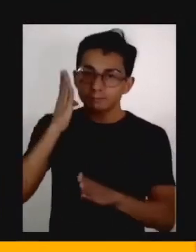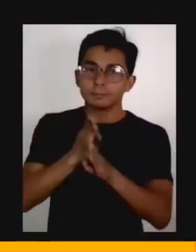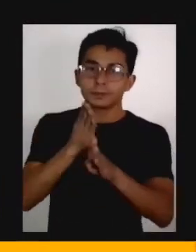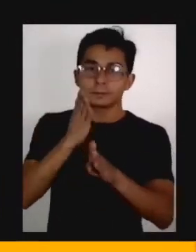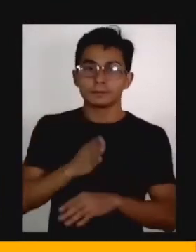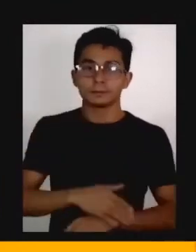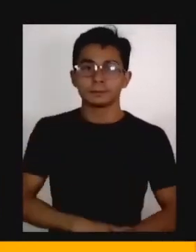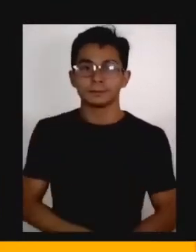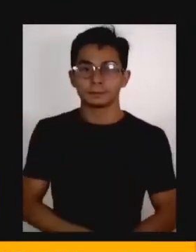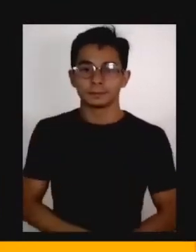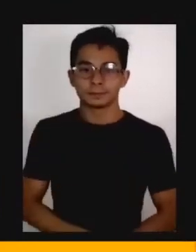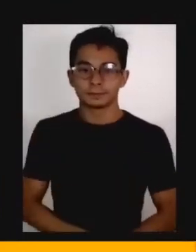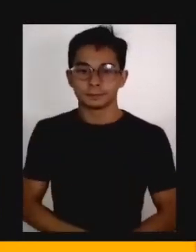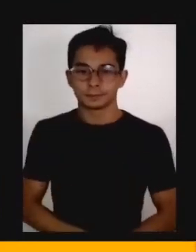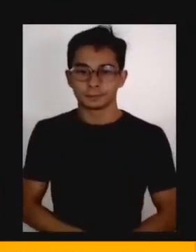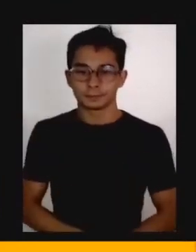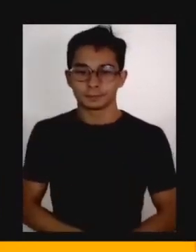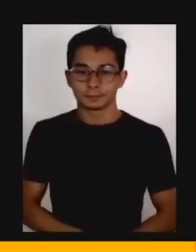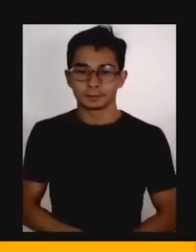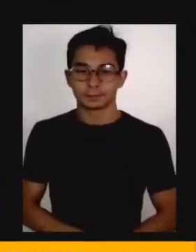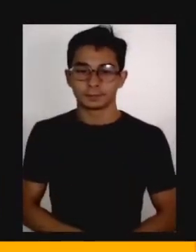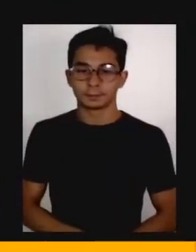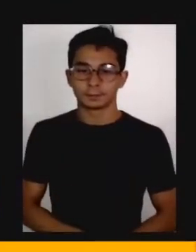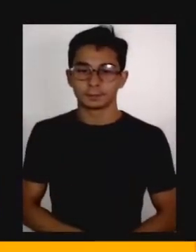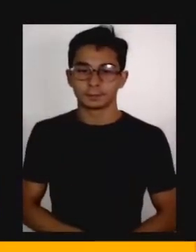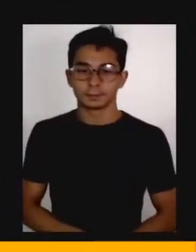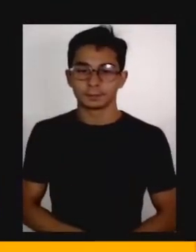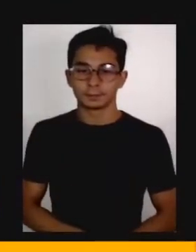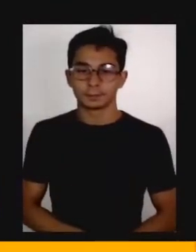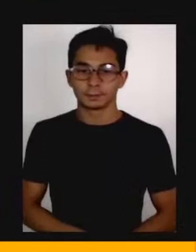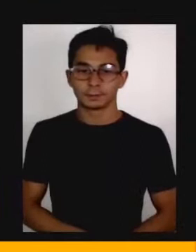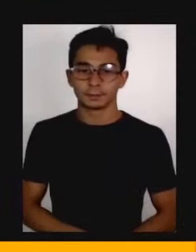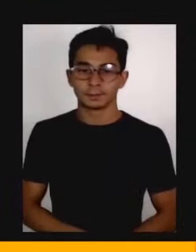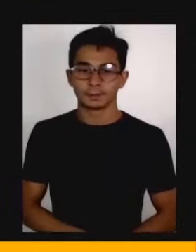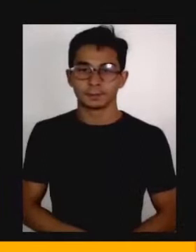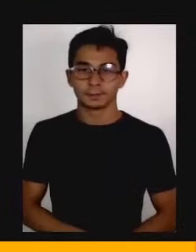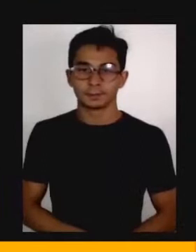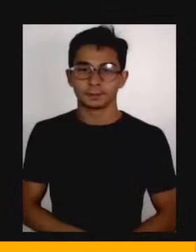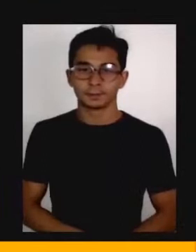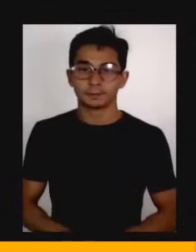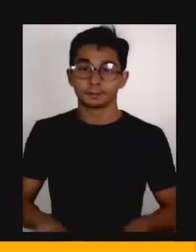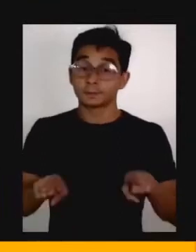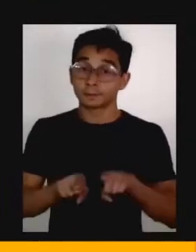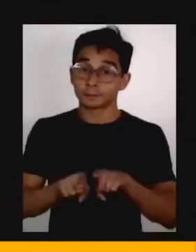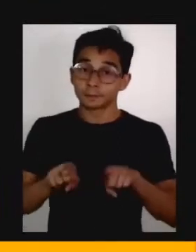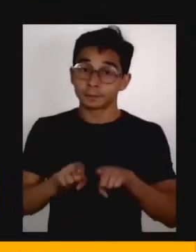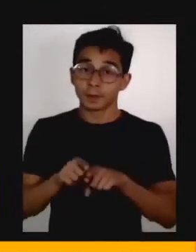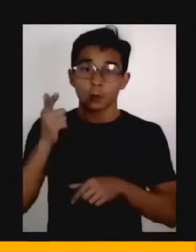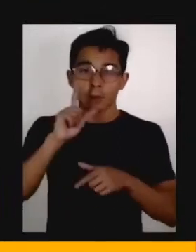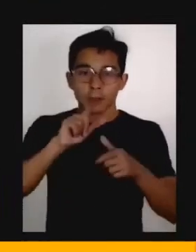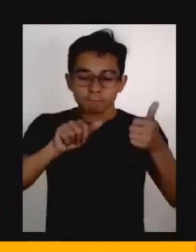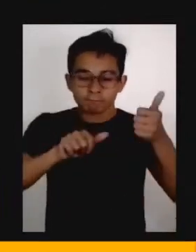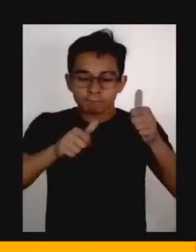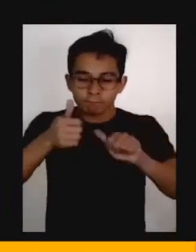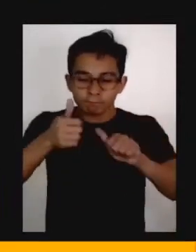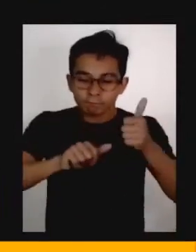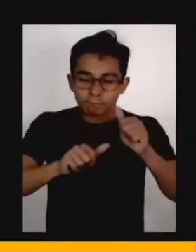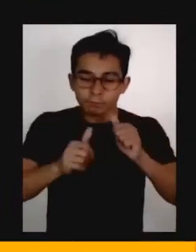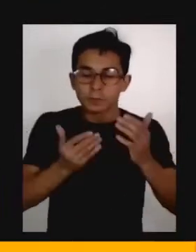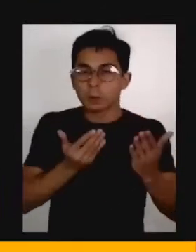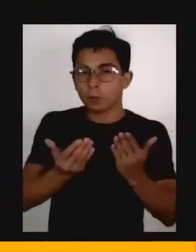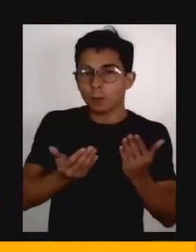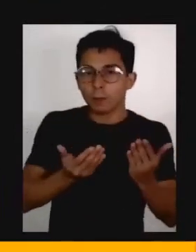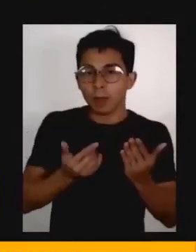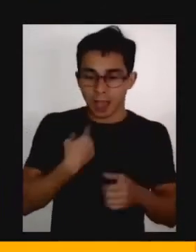A partir daí, a gente também consegue avaliar e comparar o que a gente está fazendo com o que